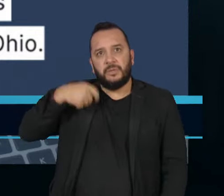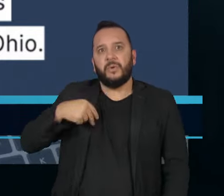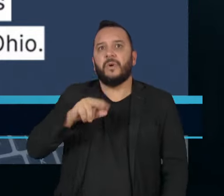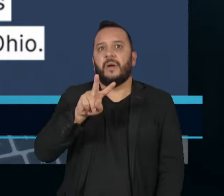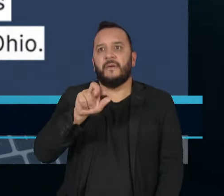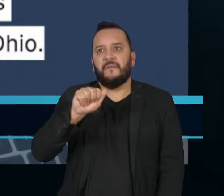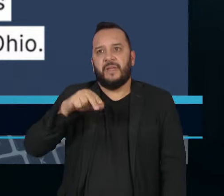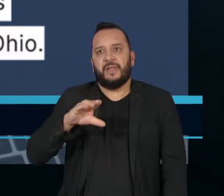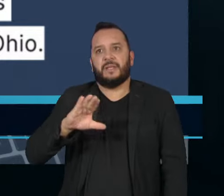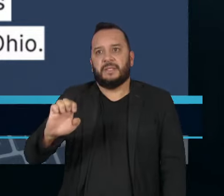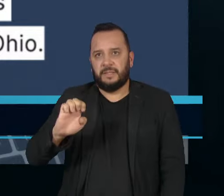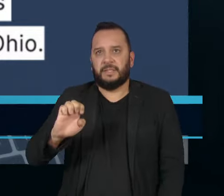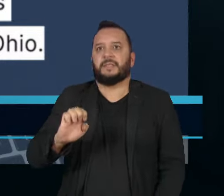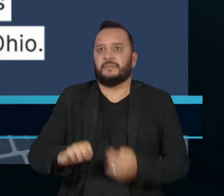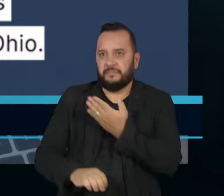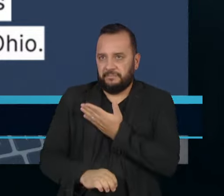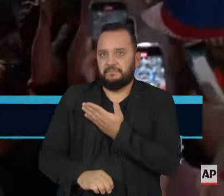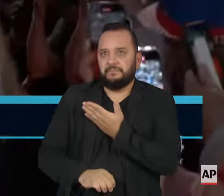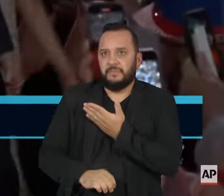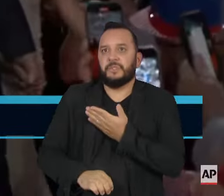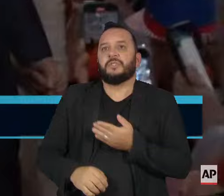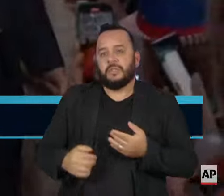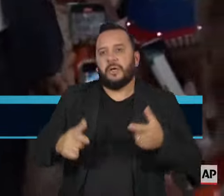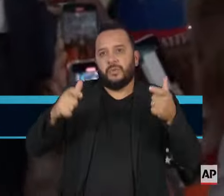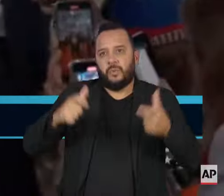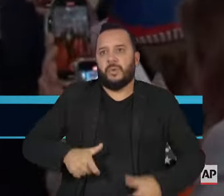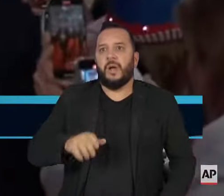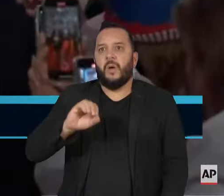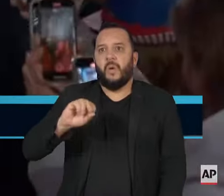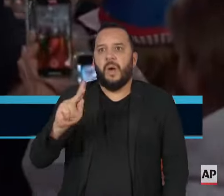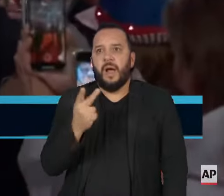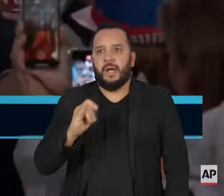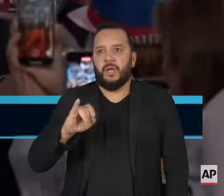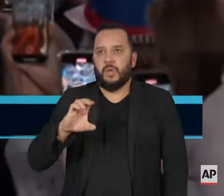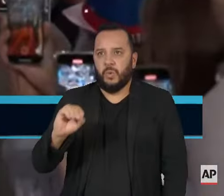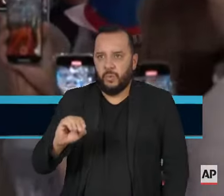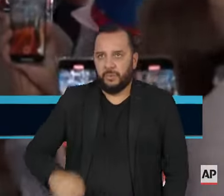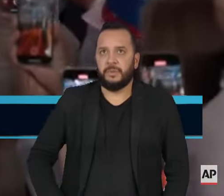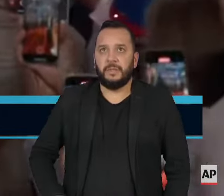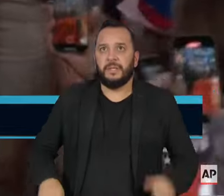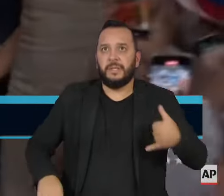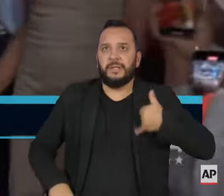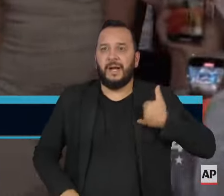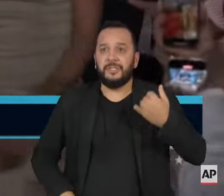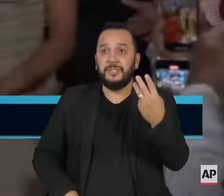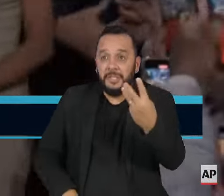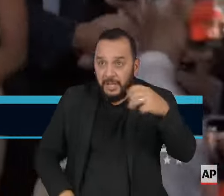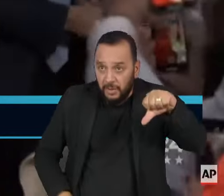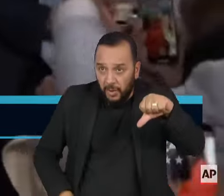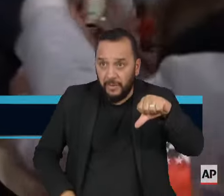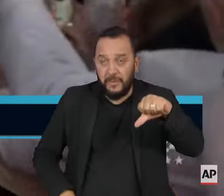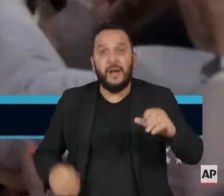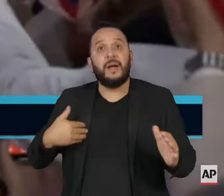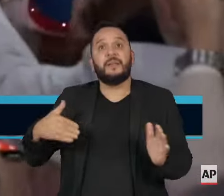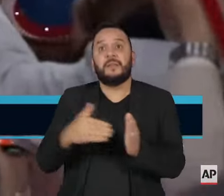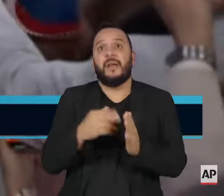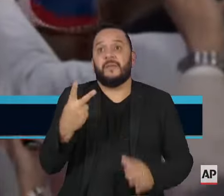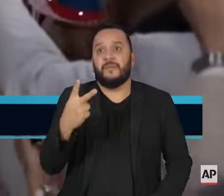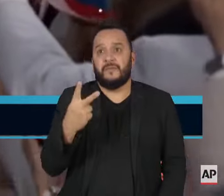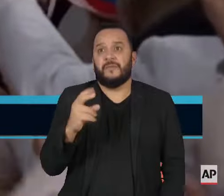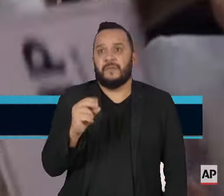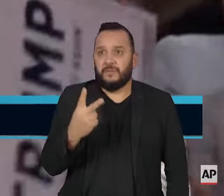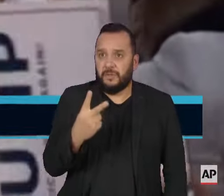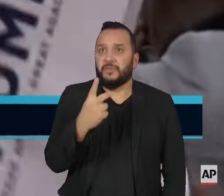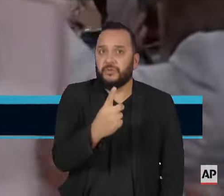Vance, do estado de Ohio, escreveu. James David Vance tem 39 anos e até 2021 era um